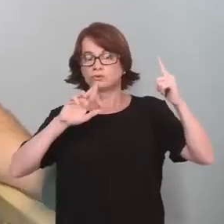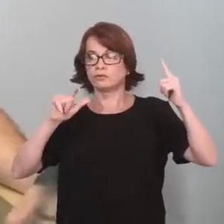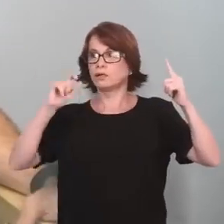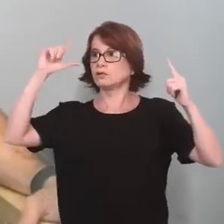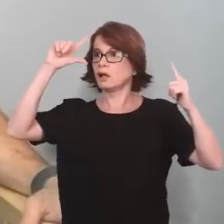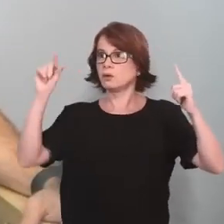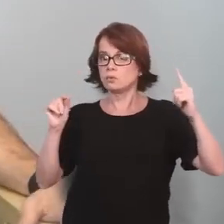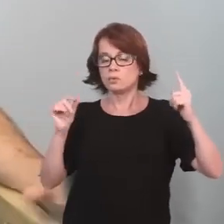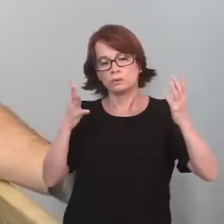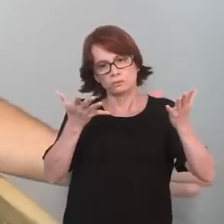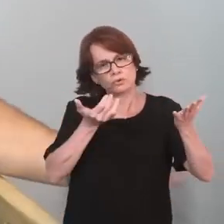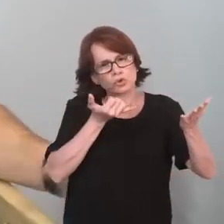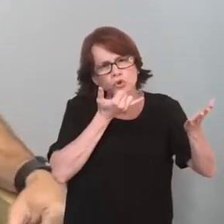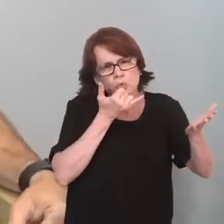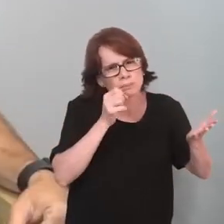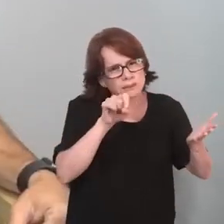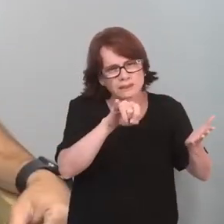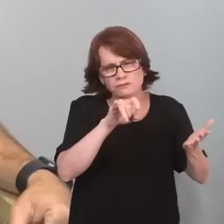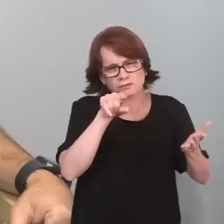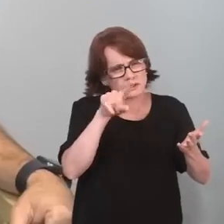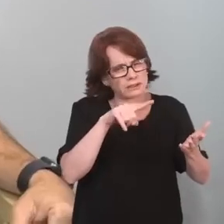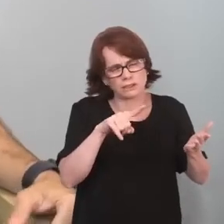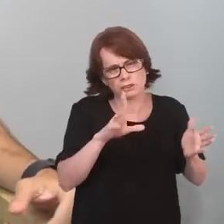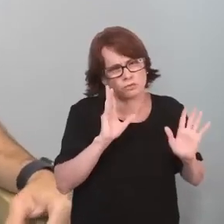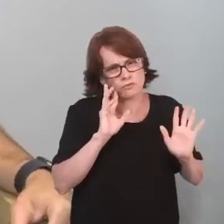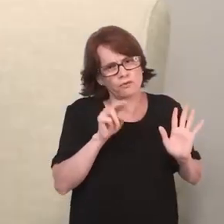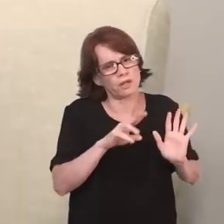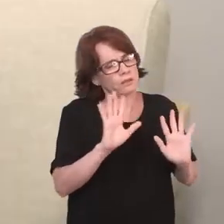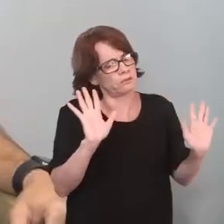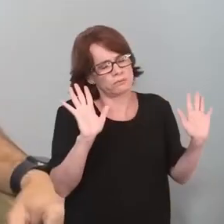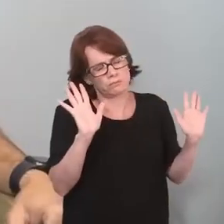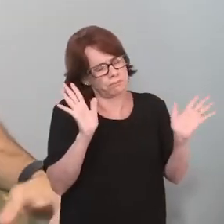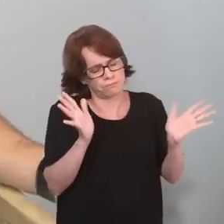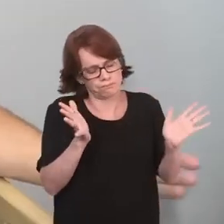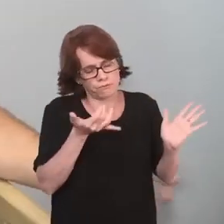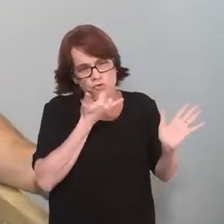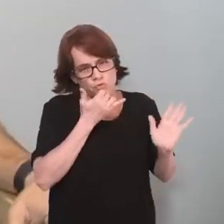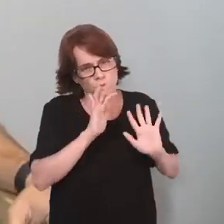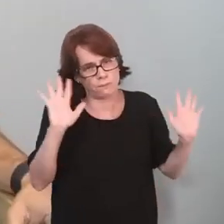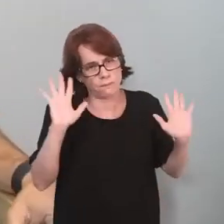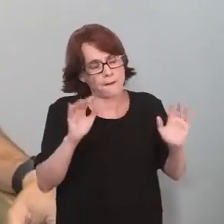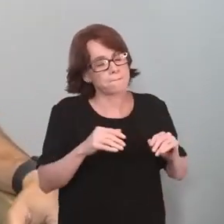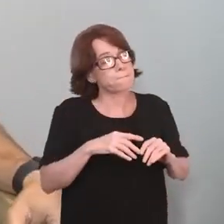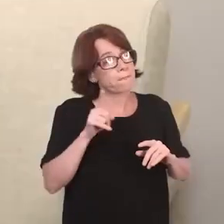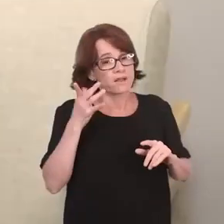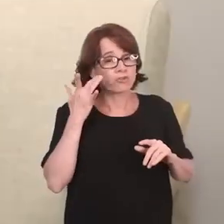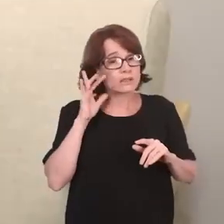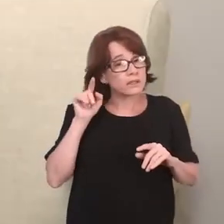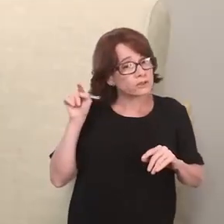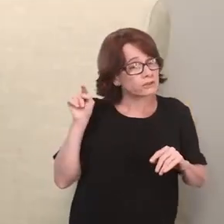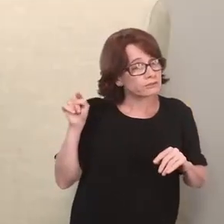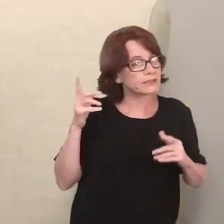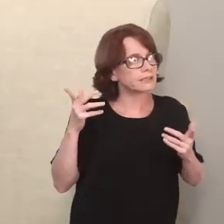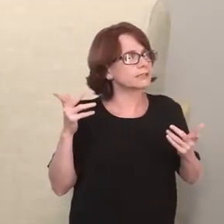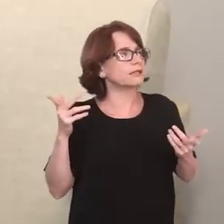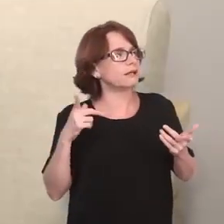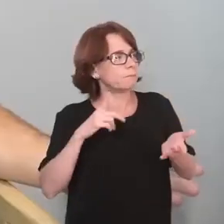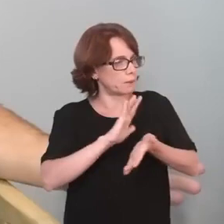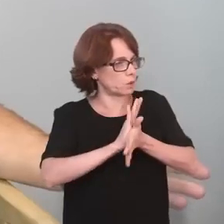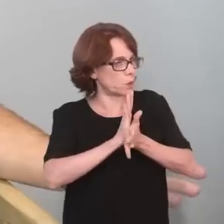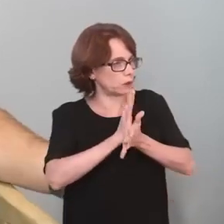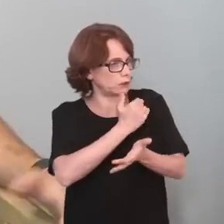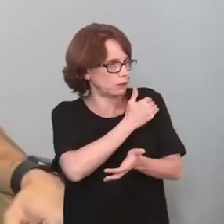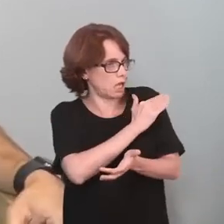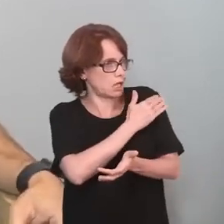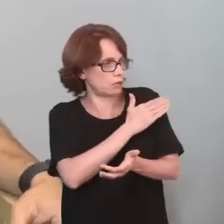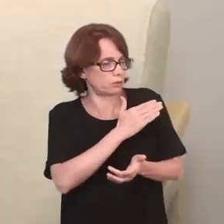você não enxerga isso, eu não sei, sério mesmo. Você é preconceituosa? Você se acha preconceituosa? Você tem preconceito